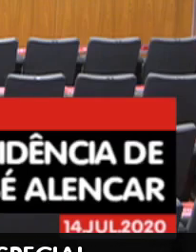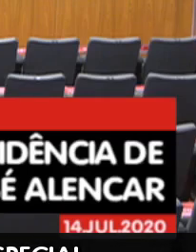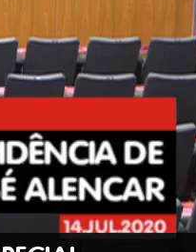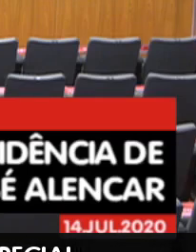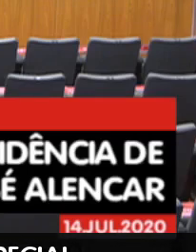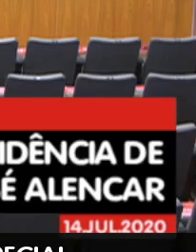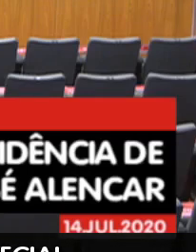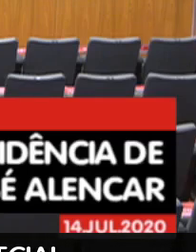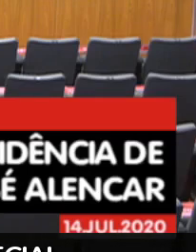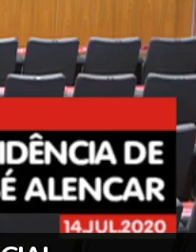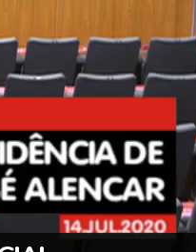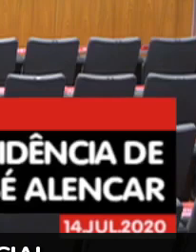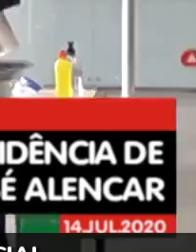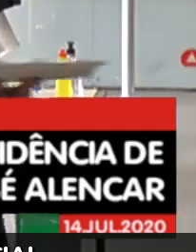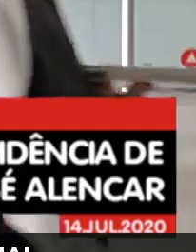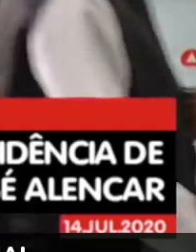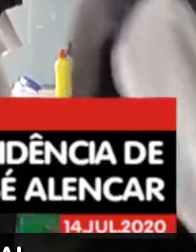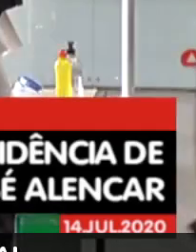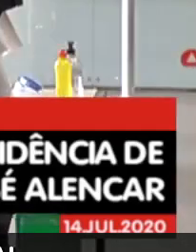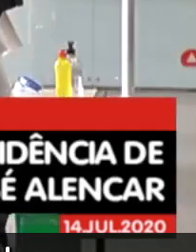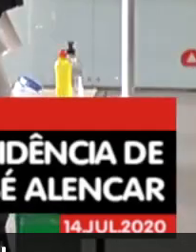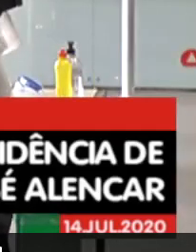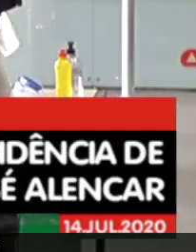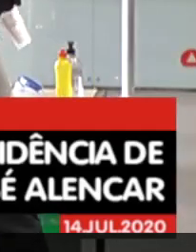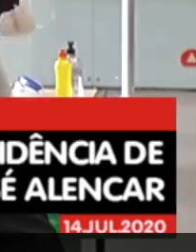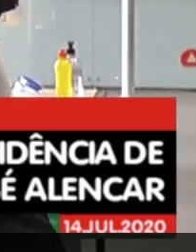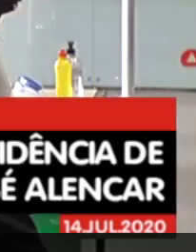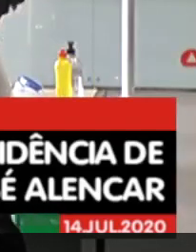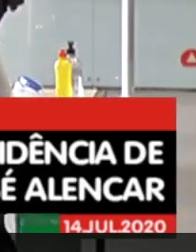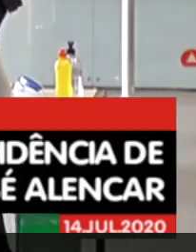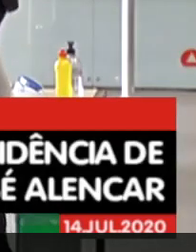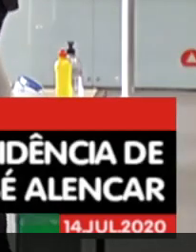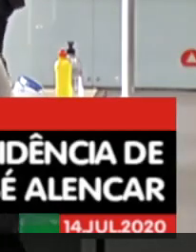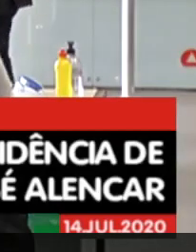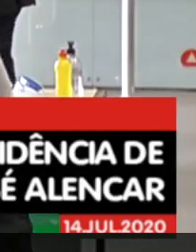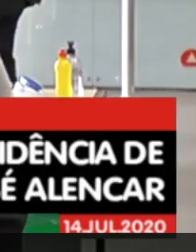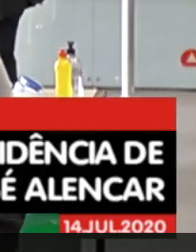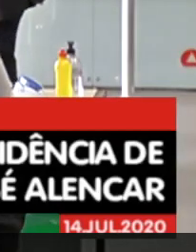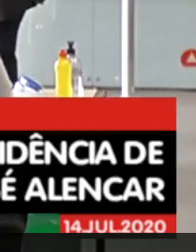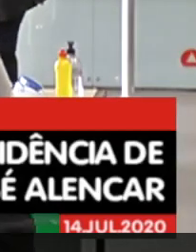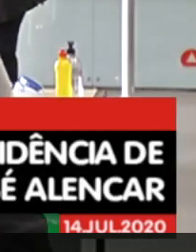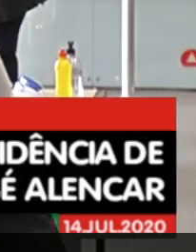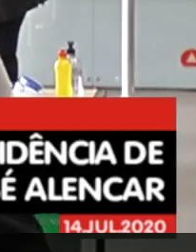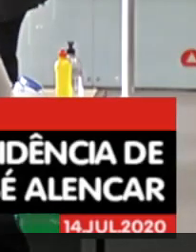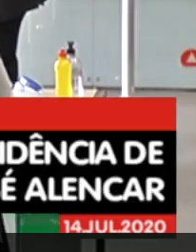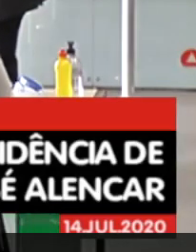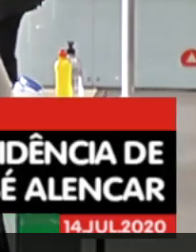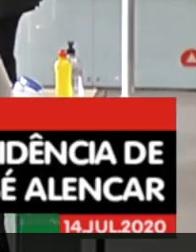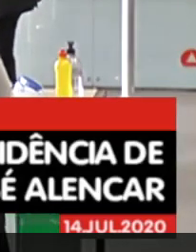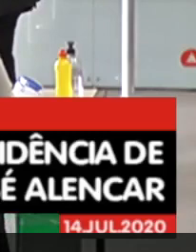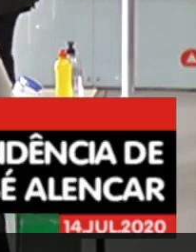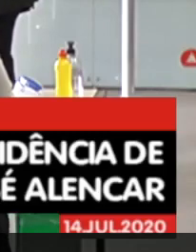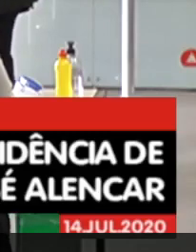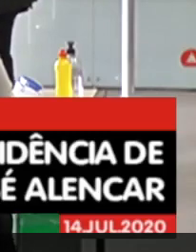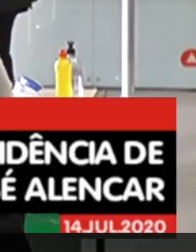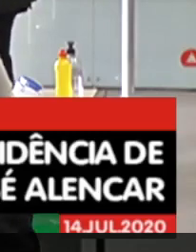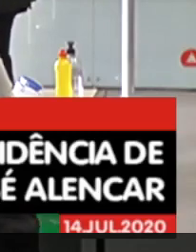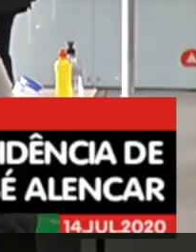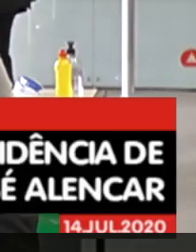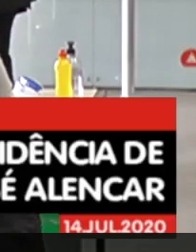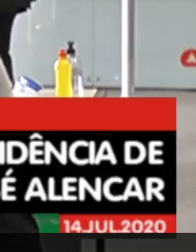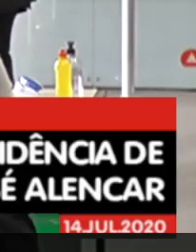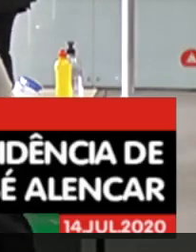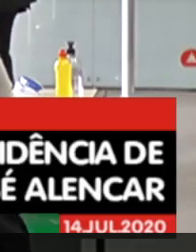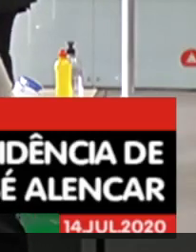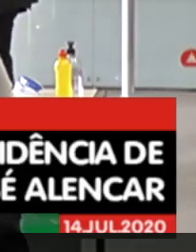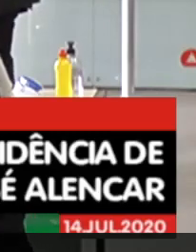Pública. Na CCJ, a reforma foi desmembrada, o relator, então, eliminou as questões administrativas, se